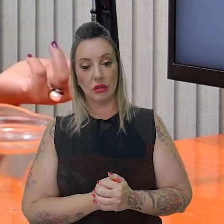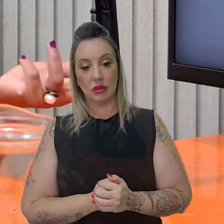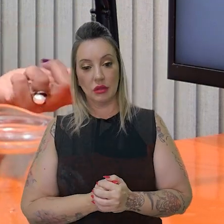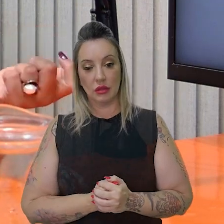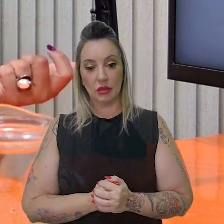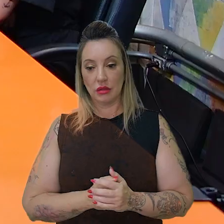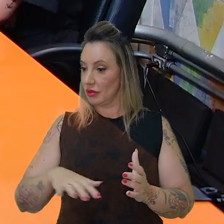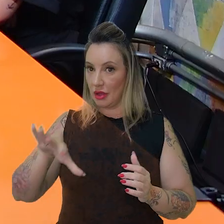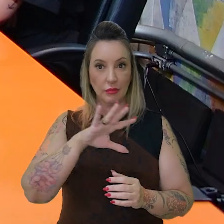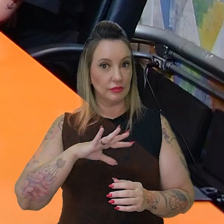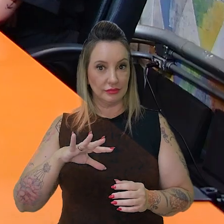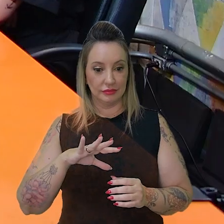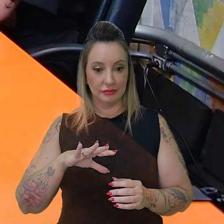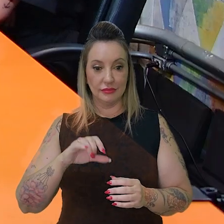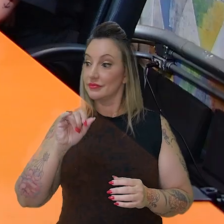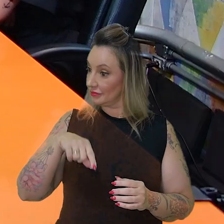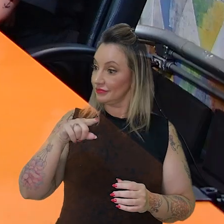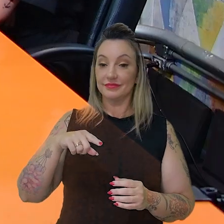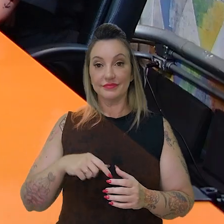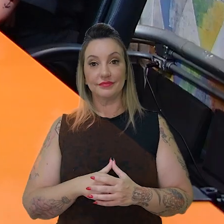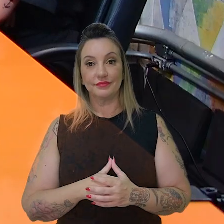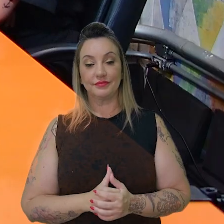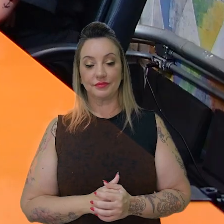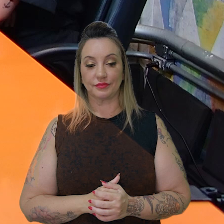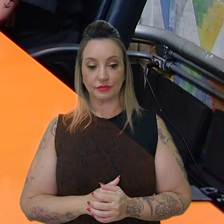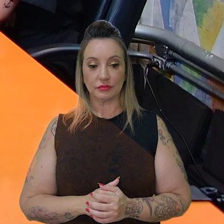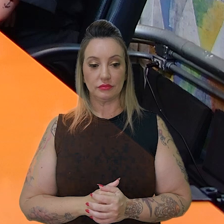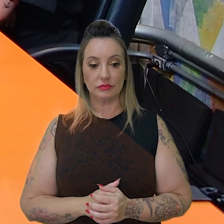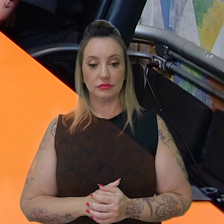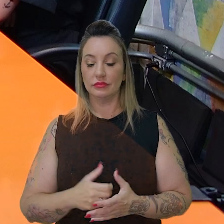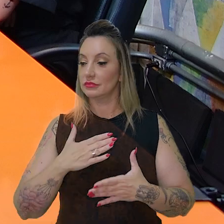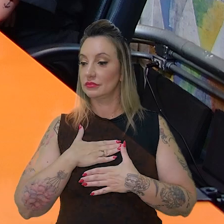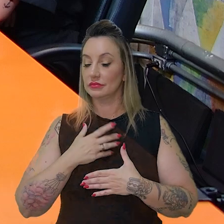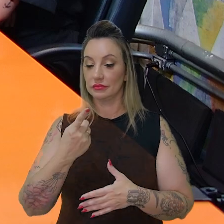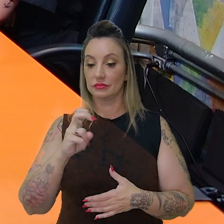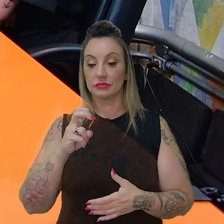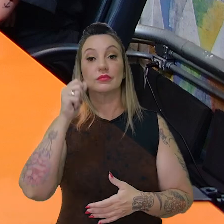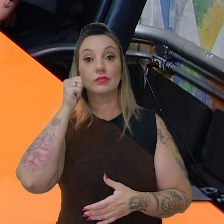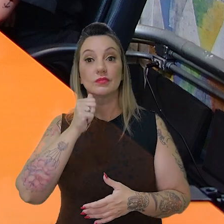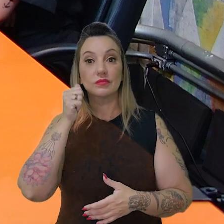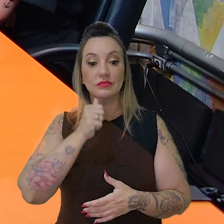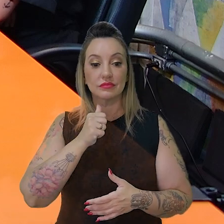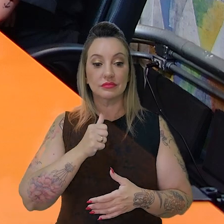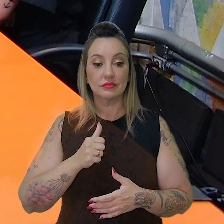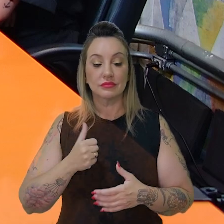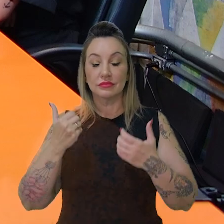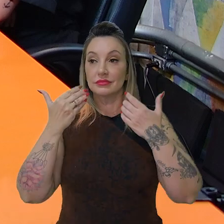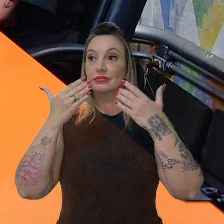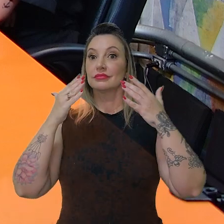para todo mundo ela é para todo mundo e ali foi em torno de 15 mulheres e ali que eu fui me abrindo